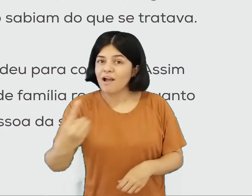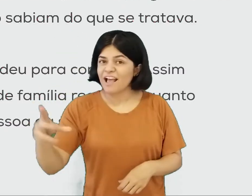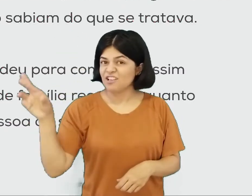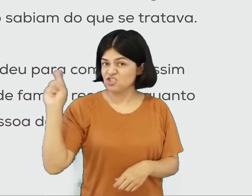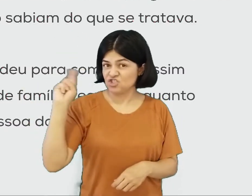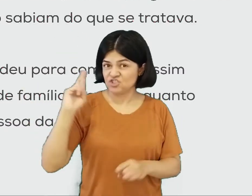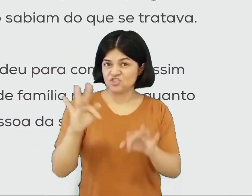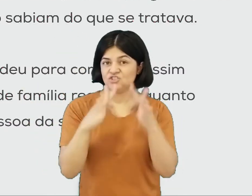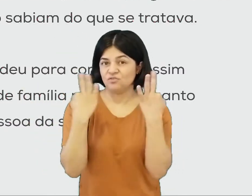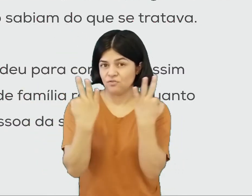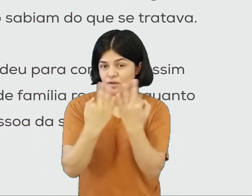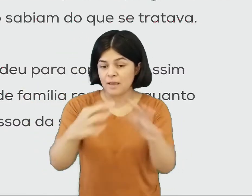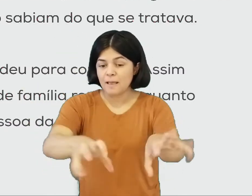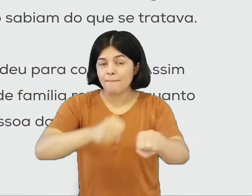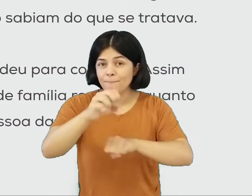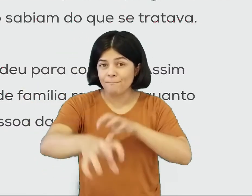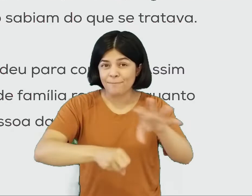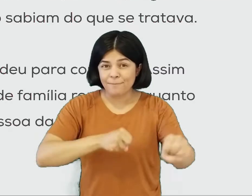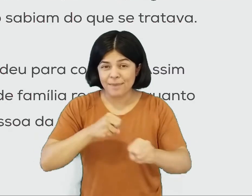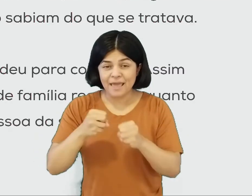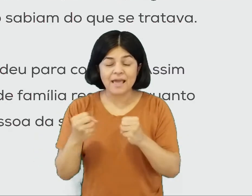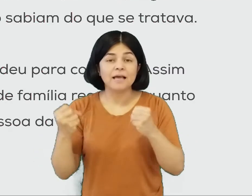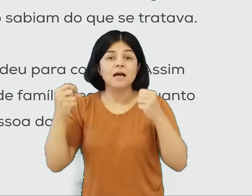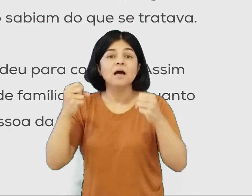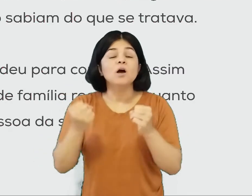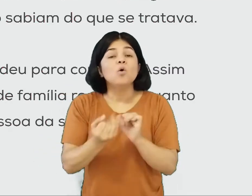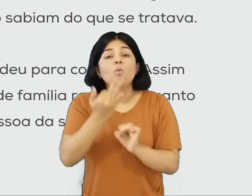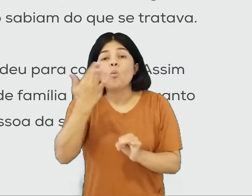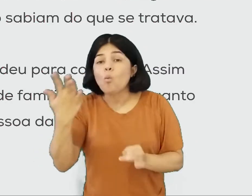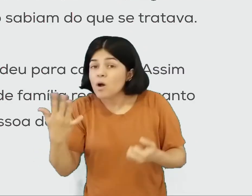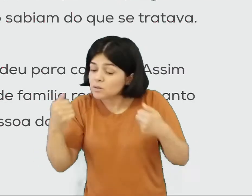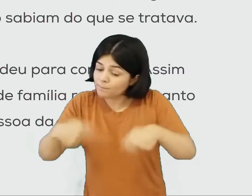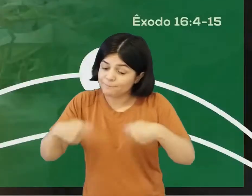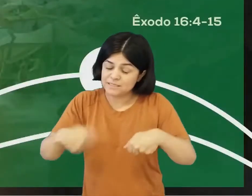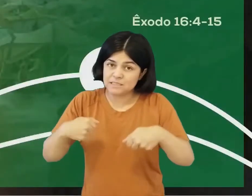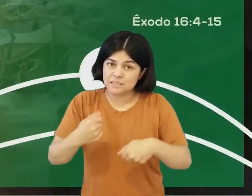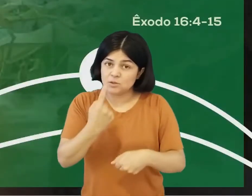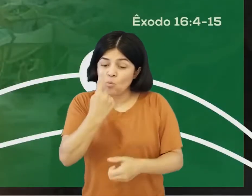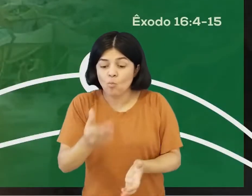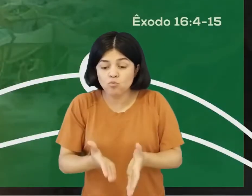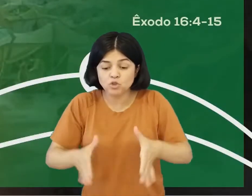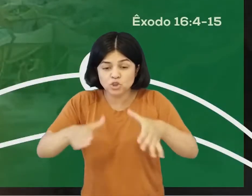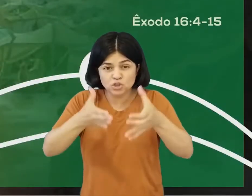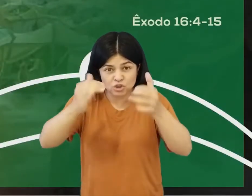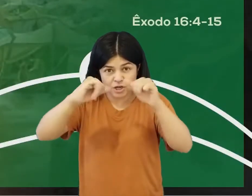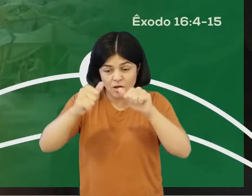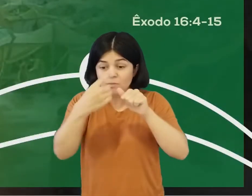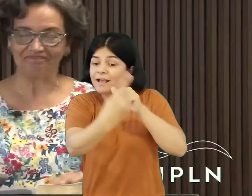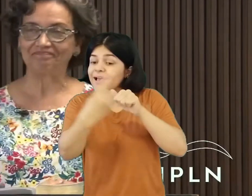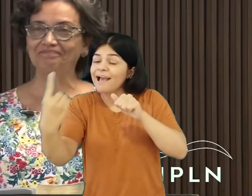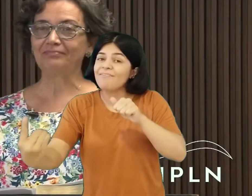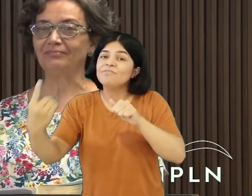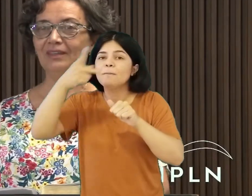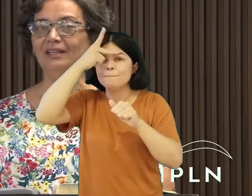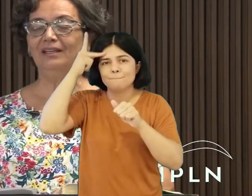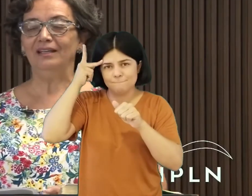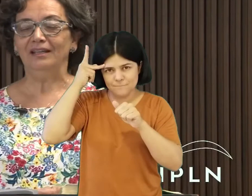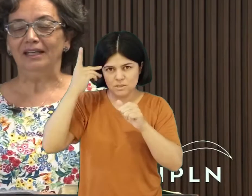família recolha o quanto precisar, 1 jarro para cada pessoa.